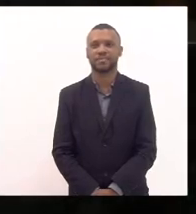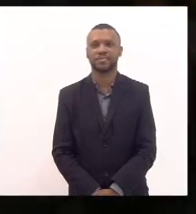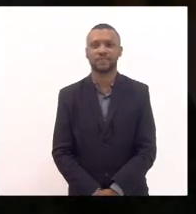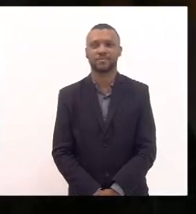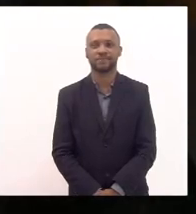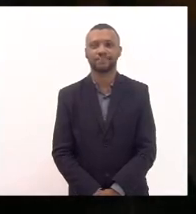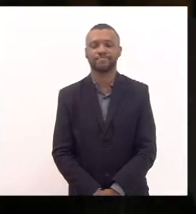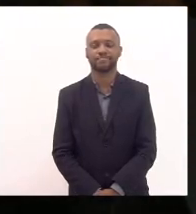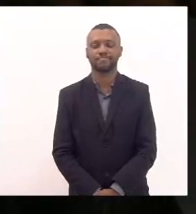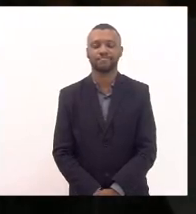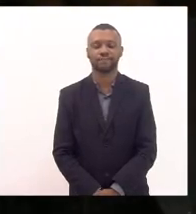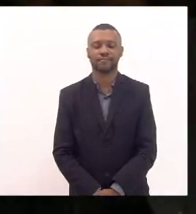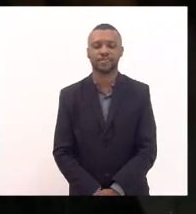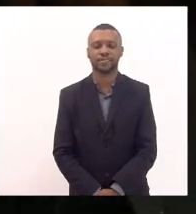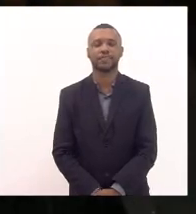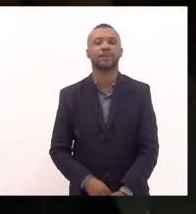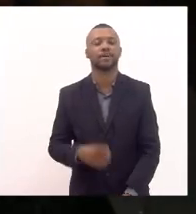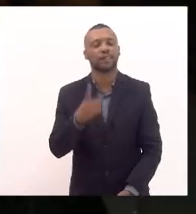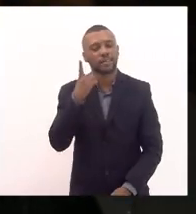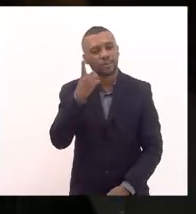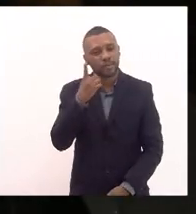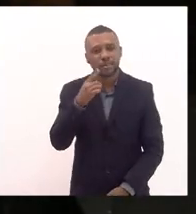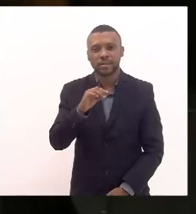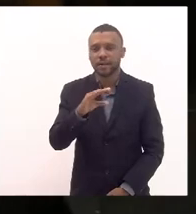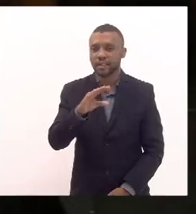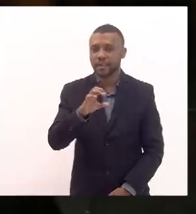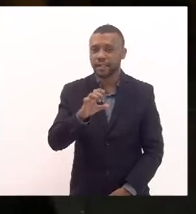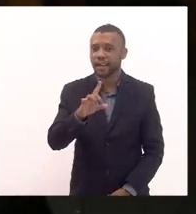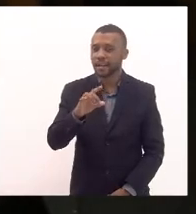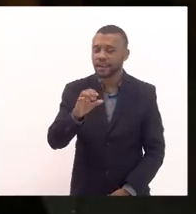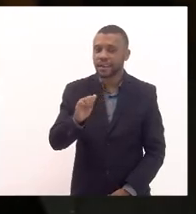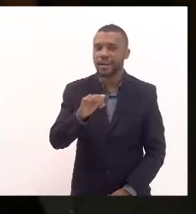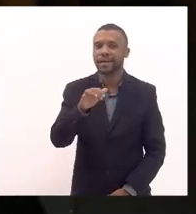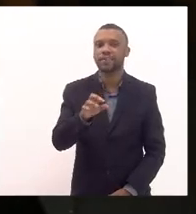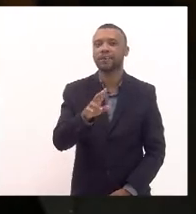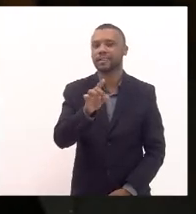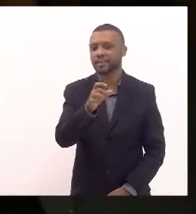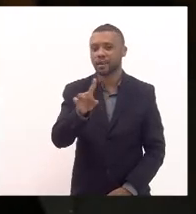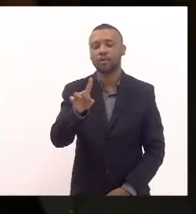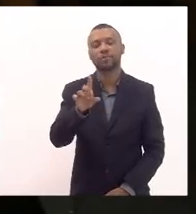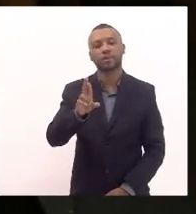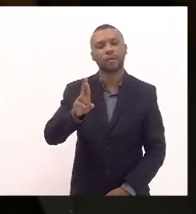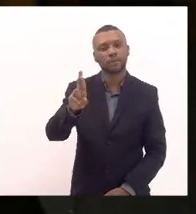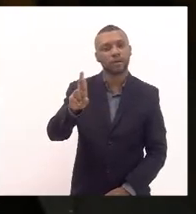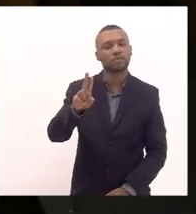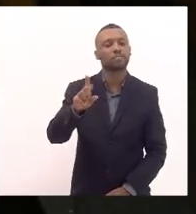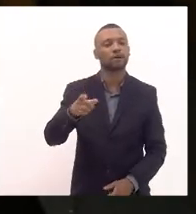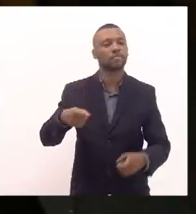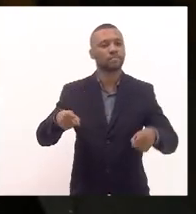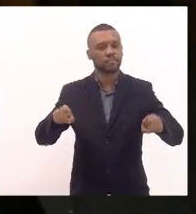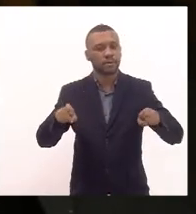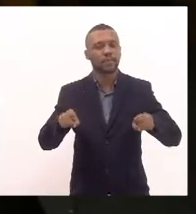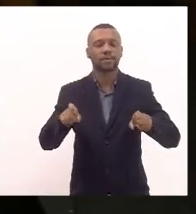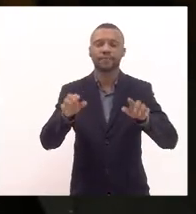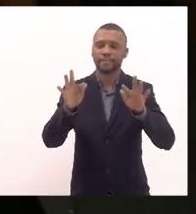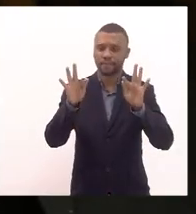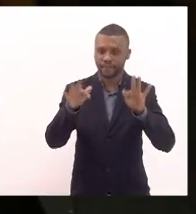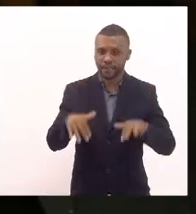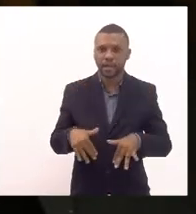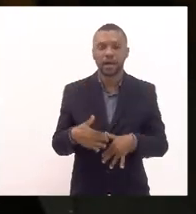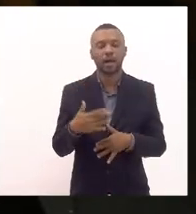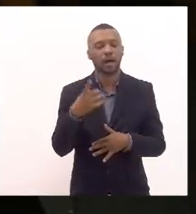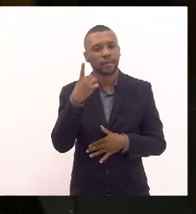deputada Célia Jordão que Preside o nosso expediente final deputada Mônica de padre